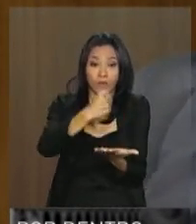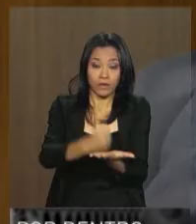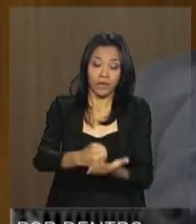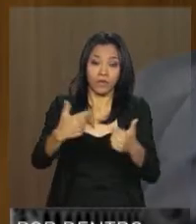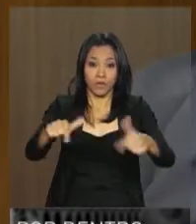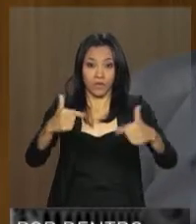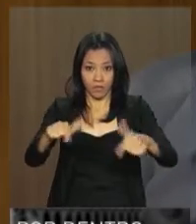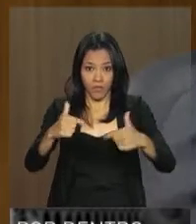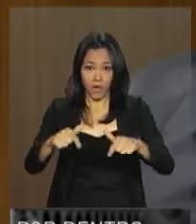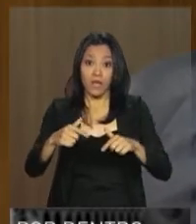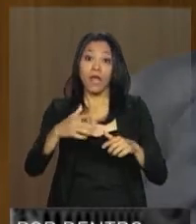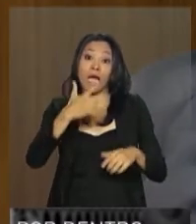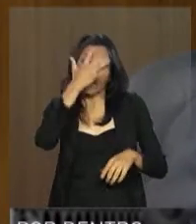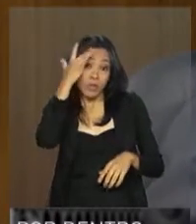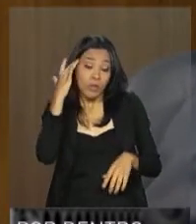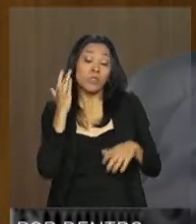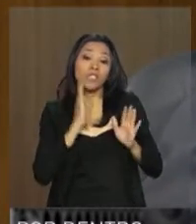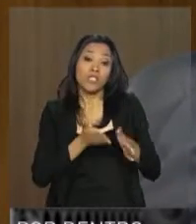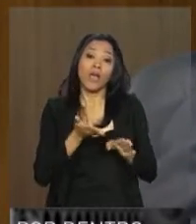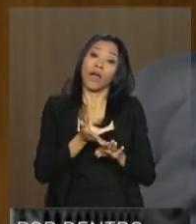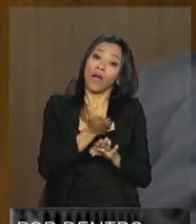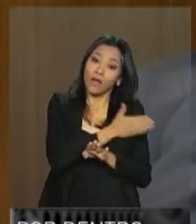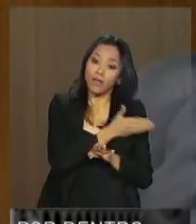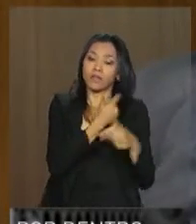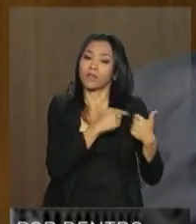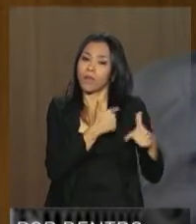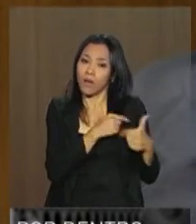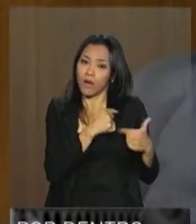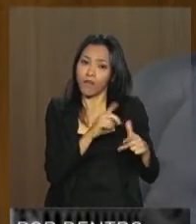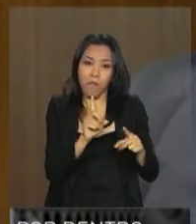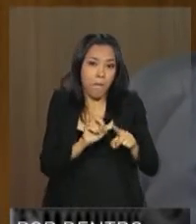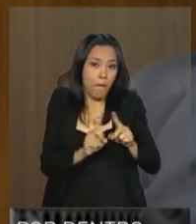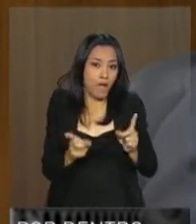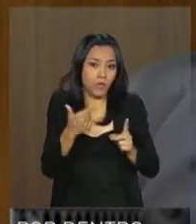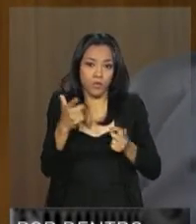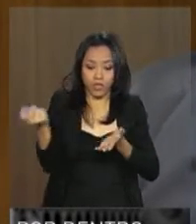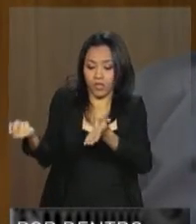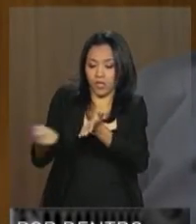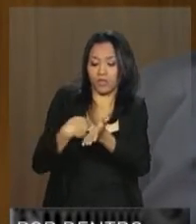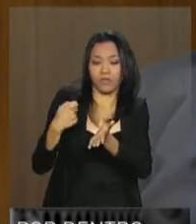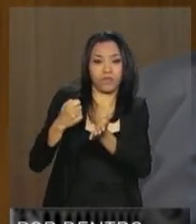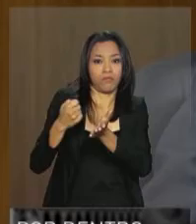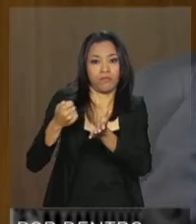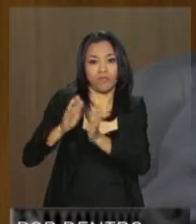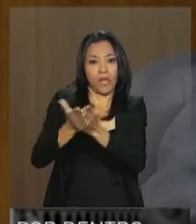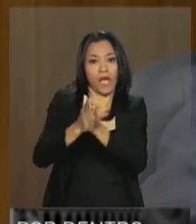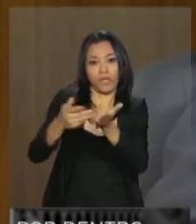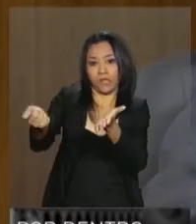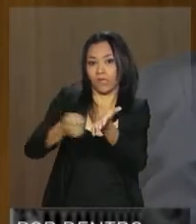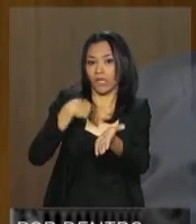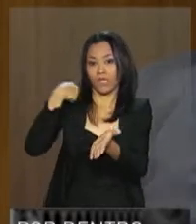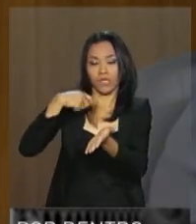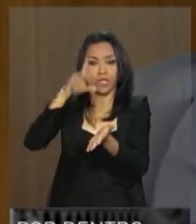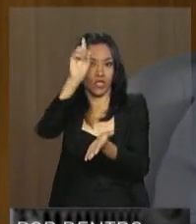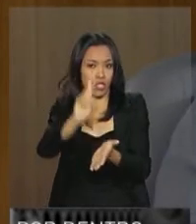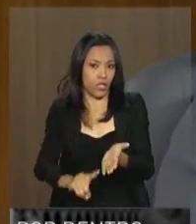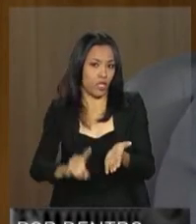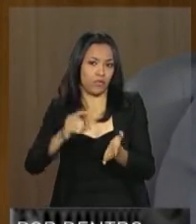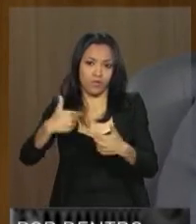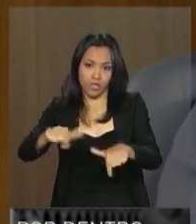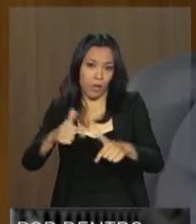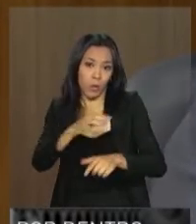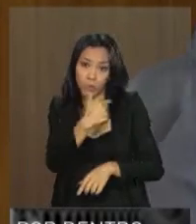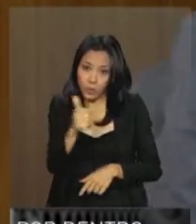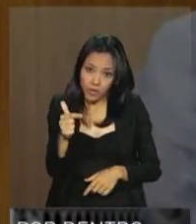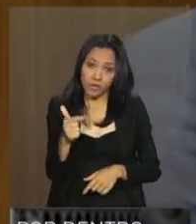aqueles trabalhadores que exerciam essa modalidade de prestação de serviços porém sem nenhuma garantia de qualquer direito trabalhista